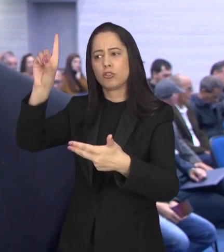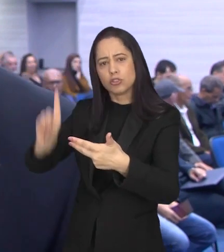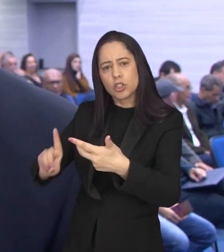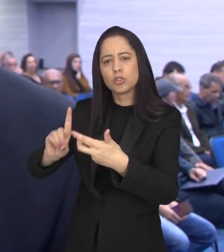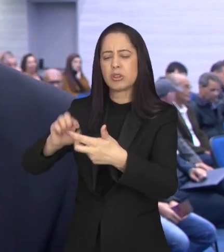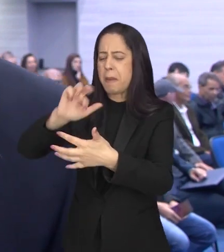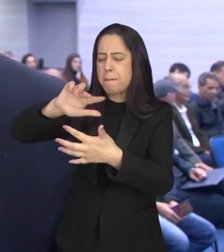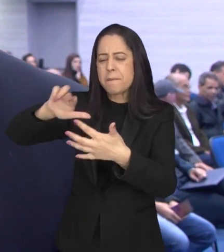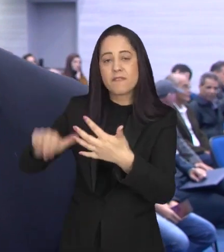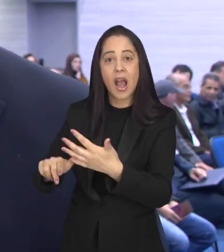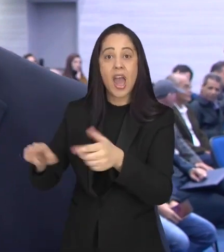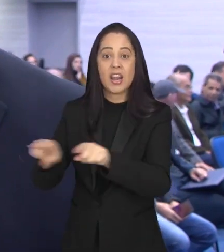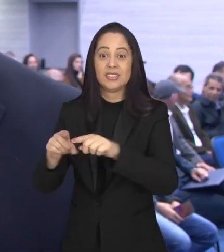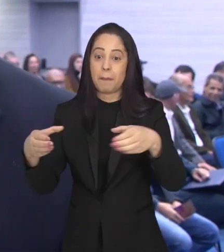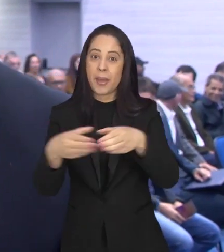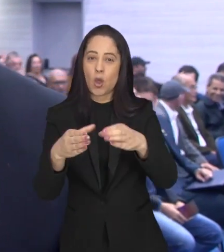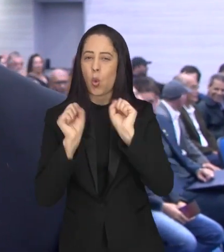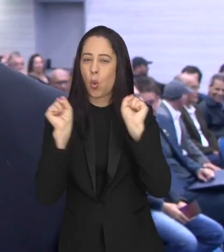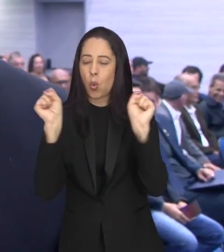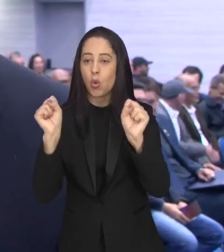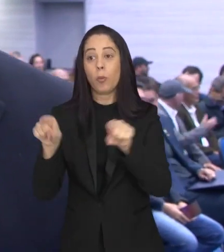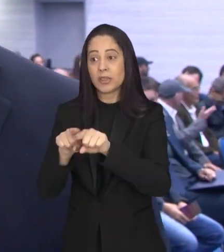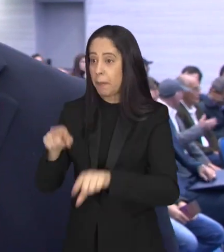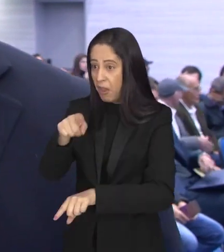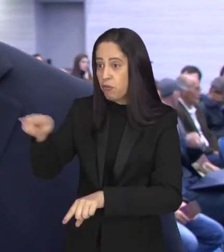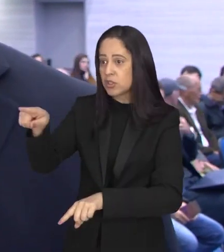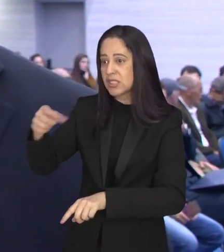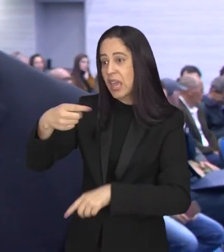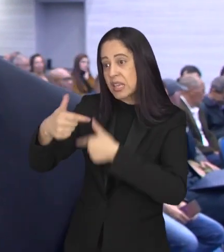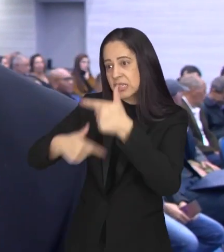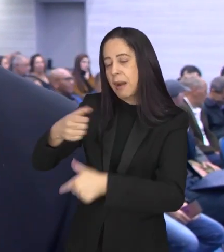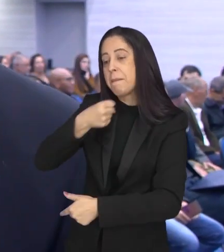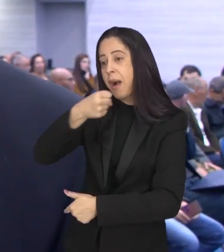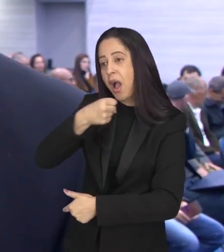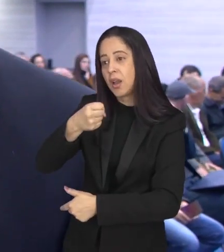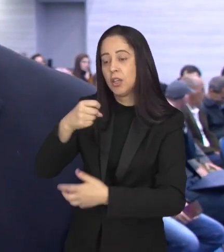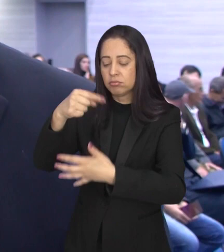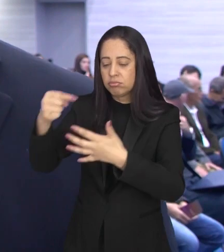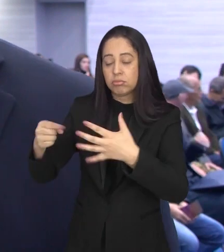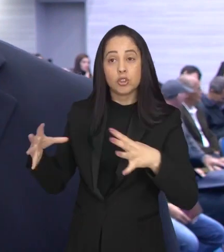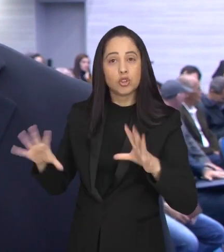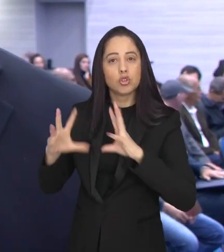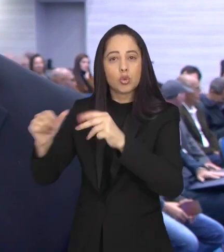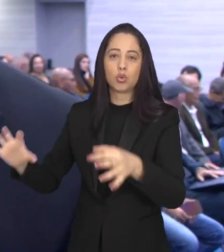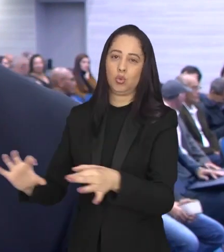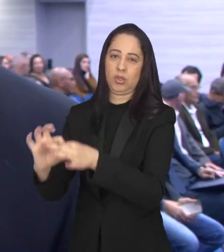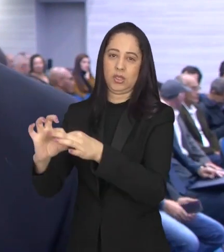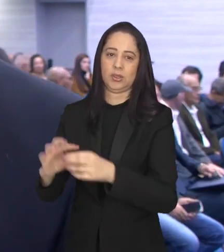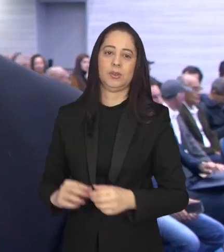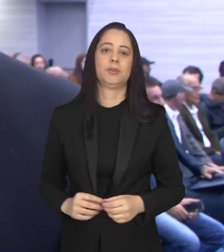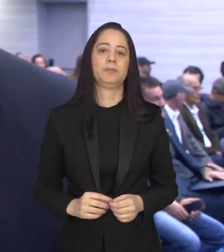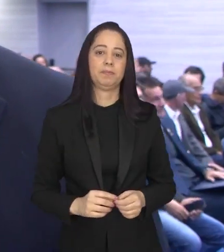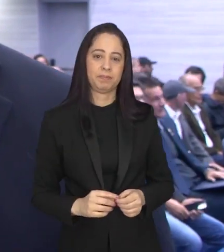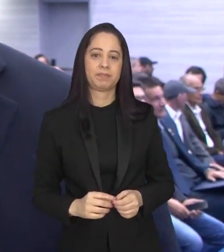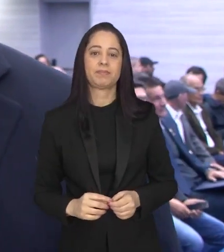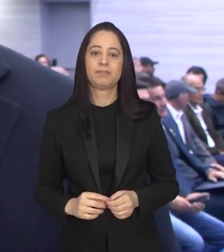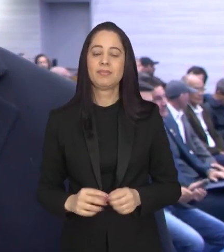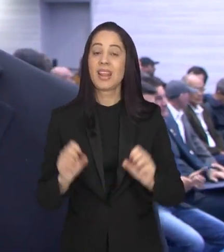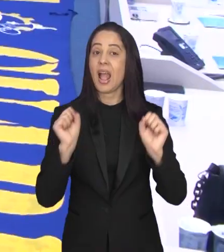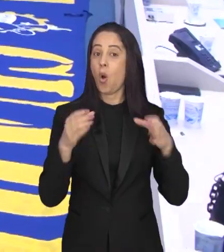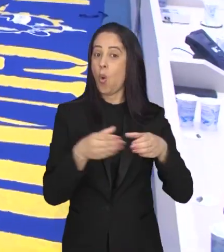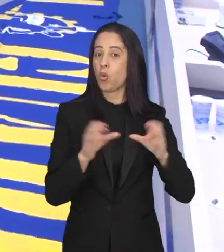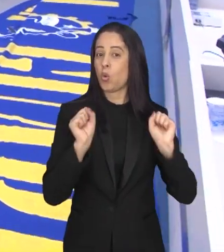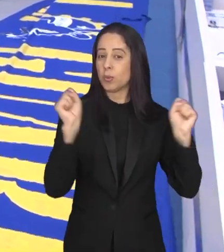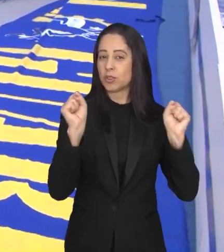jogadores, funcionários, toda a diretoria, né? Todo mundo junto, com a torcida, com vocês da imprensa. Então, muito feliz por toda essa